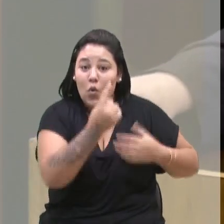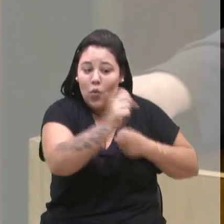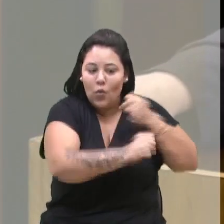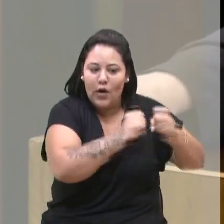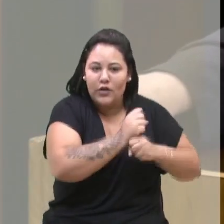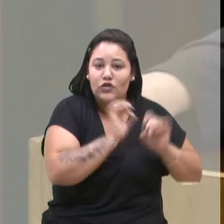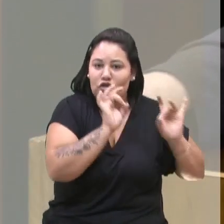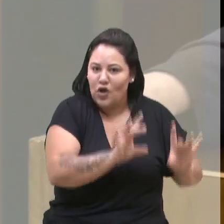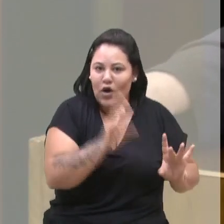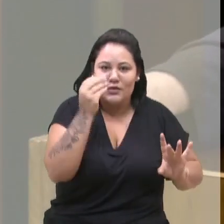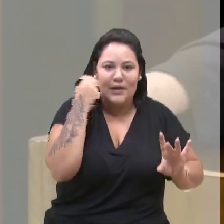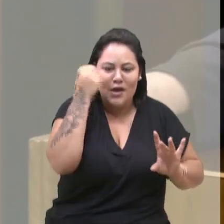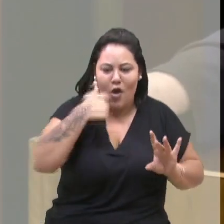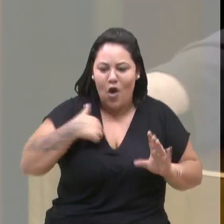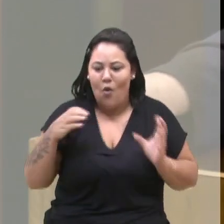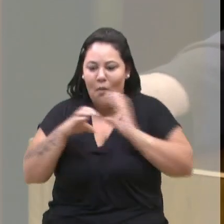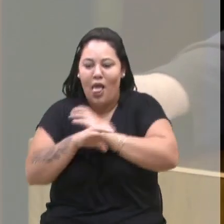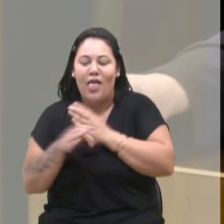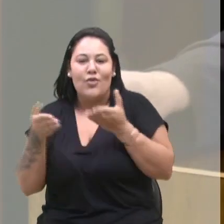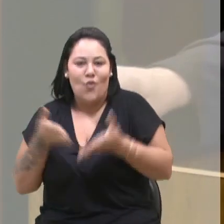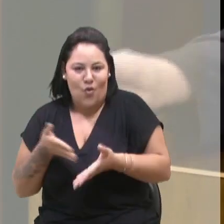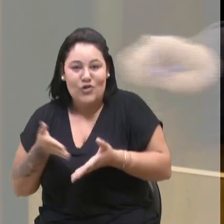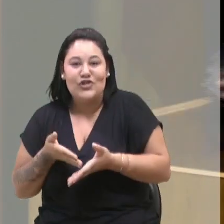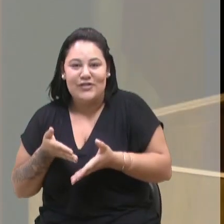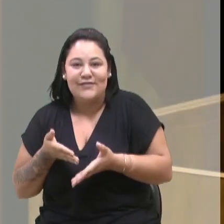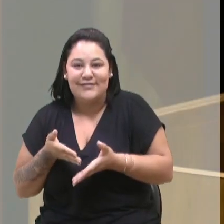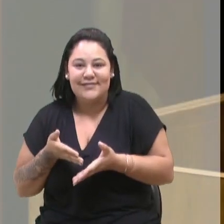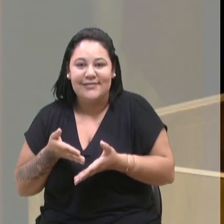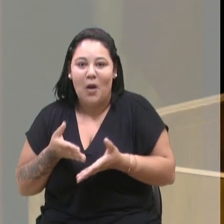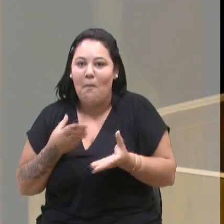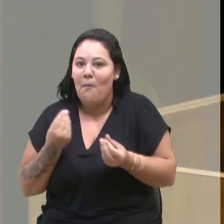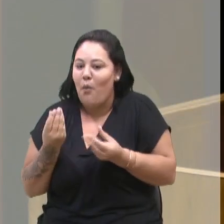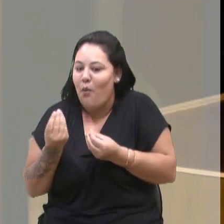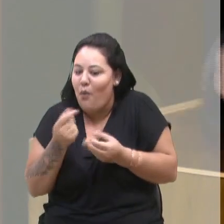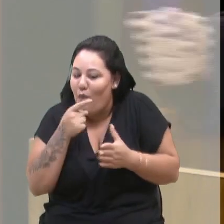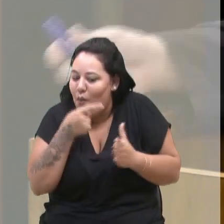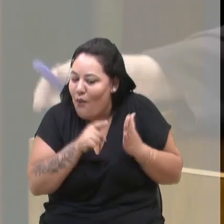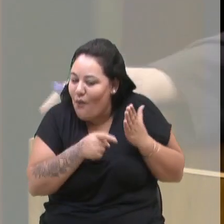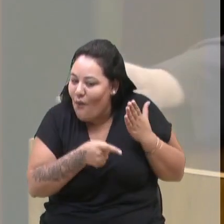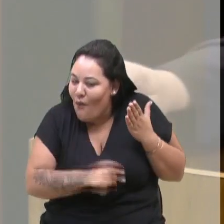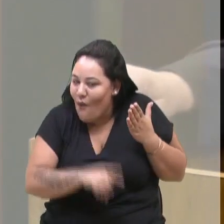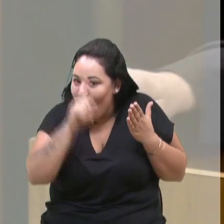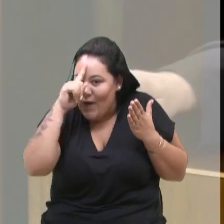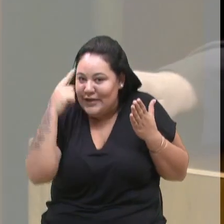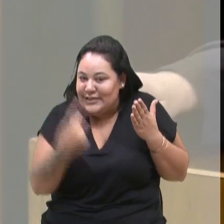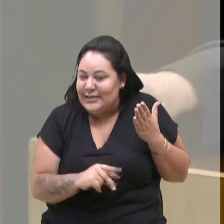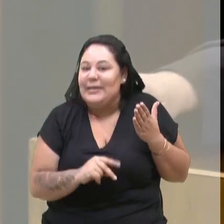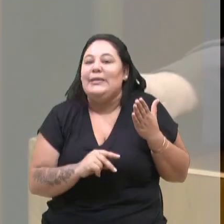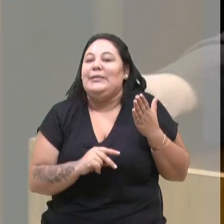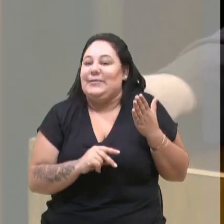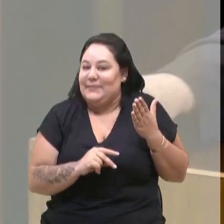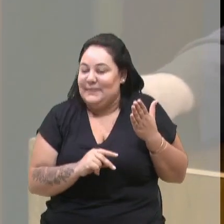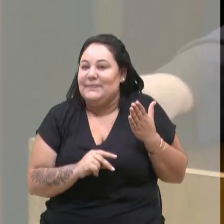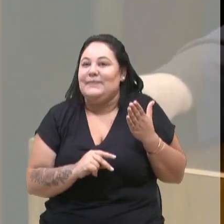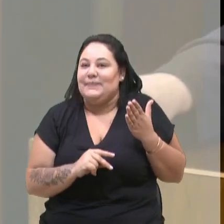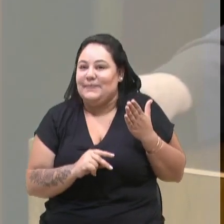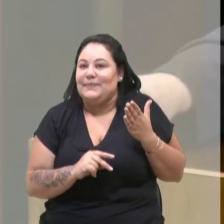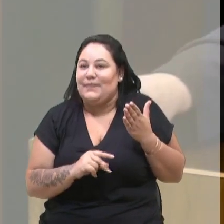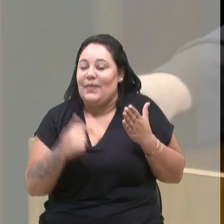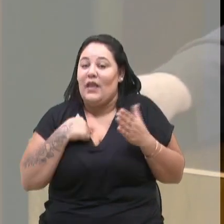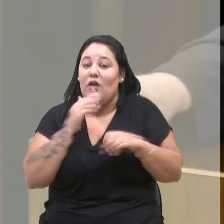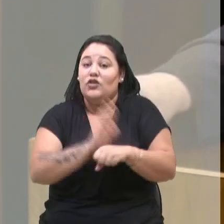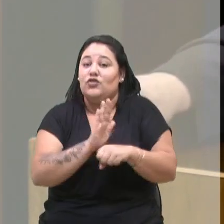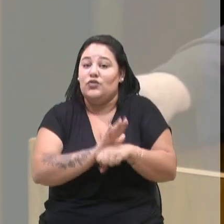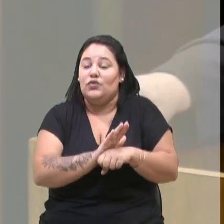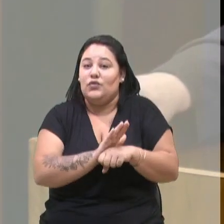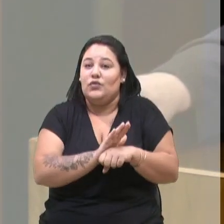vereador eu completo hoje, e foi muito mais intenso do que 30 anos de consultoria. Ajudei a salvar